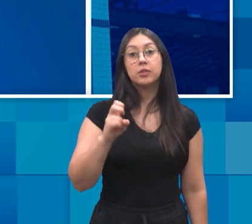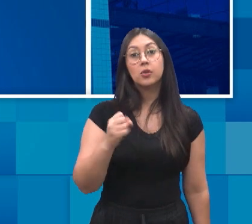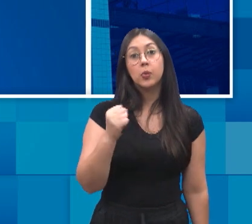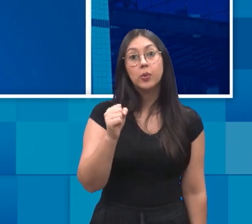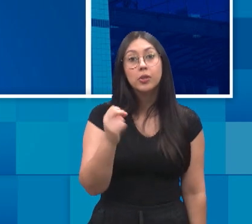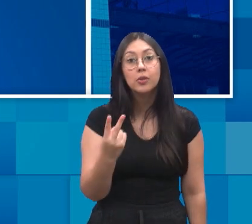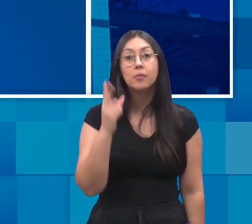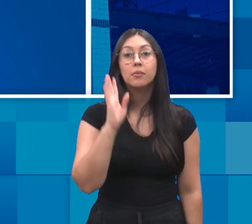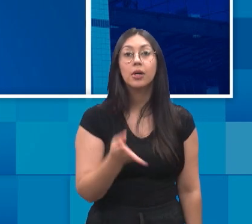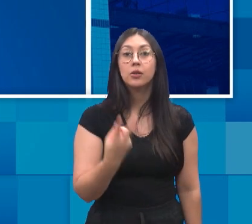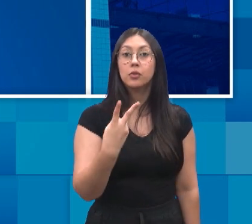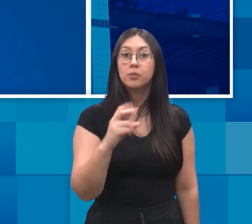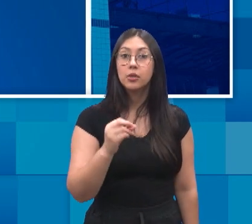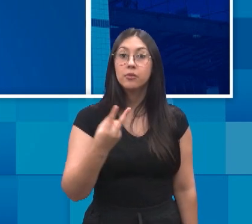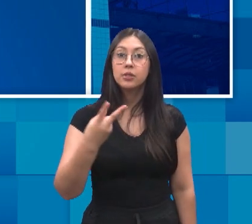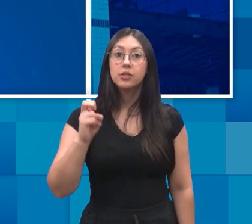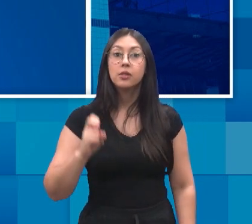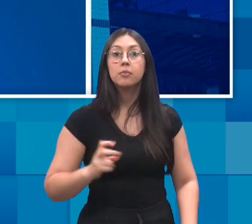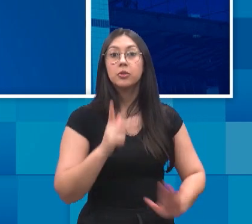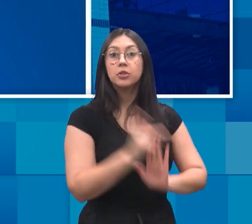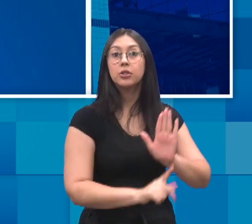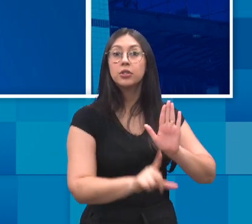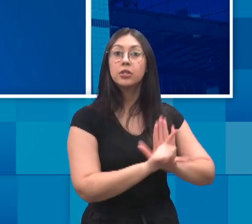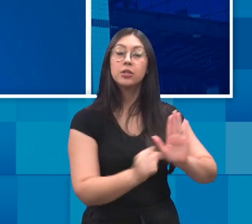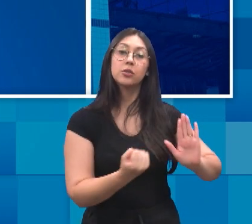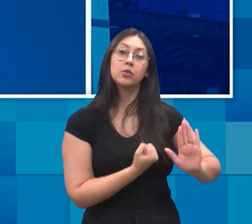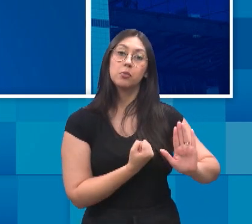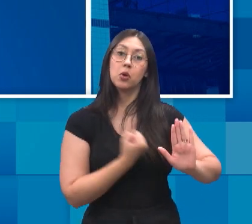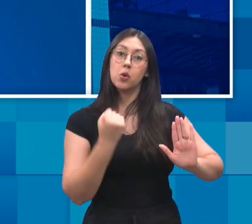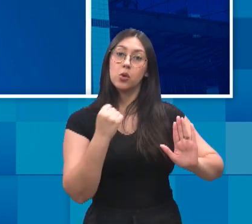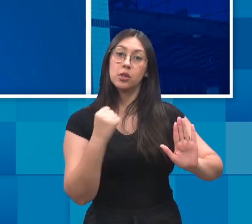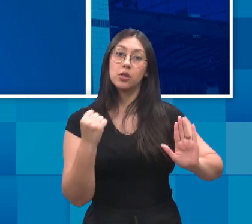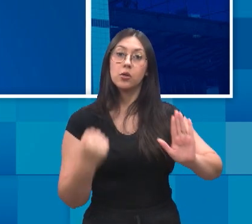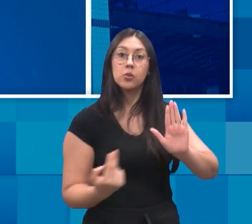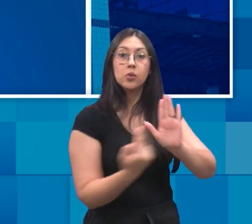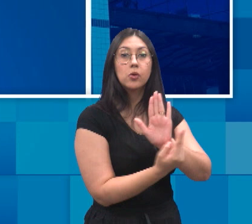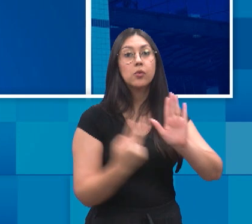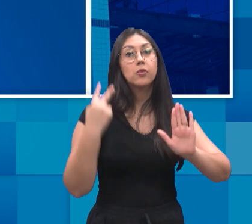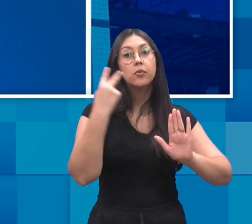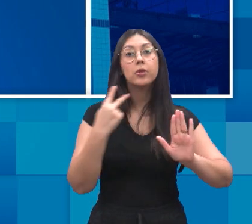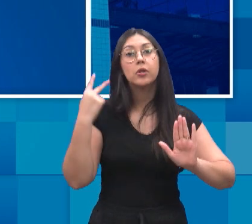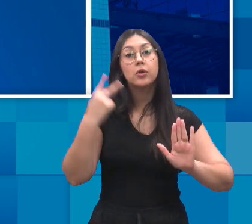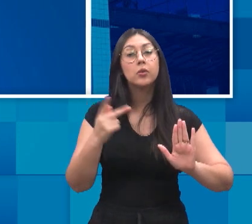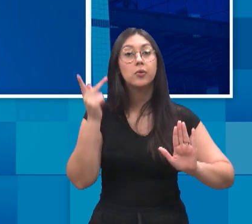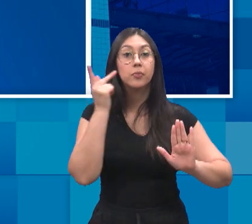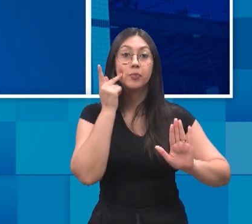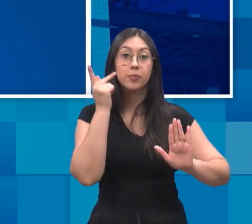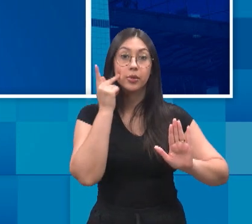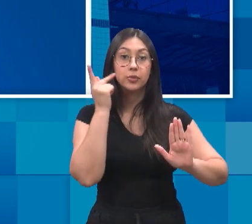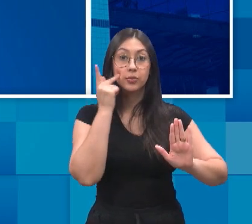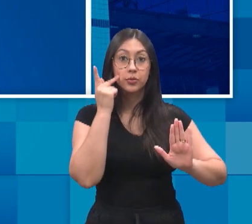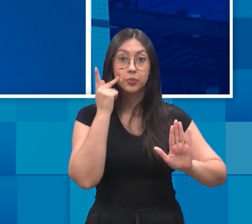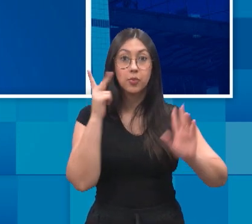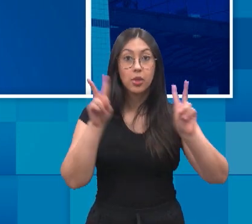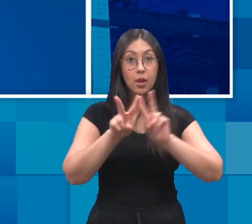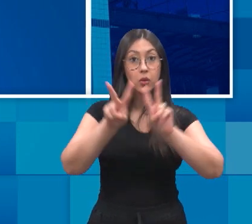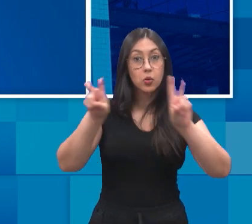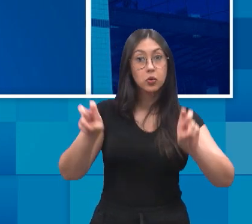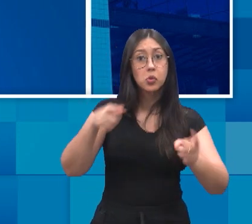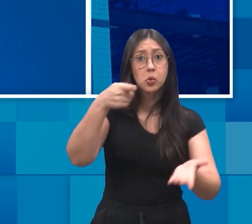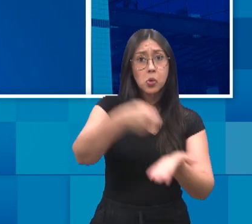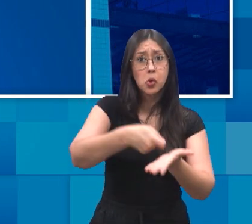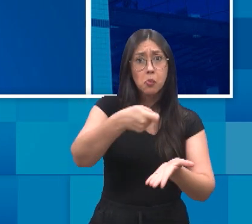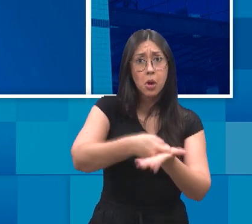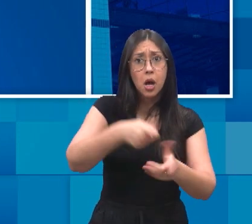2582/2025, projeto de lei número 88/2025, autoria vereador Rafael Pascucci. Dispõe sobre a obrigatoriedade